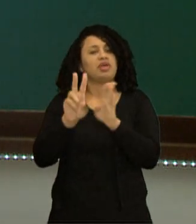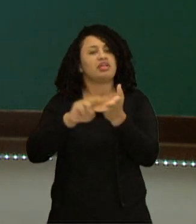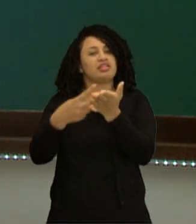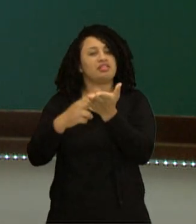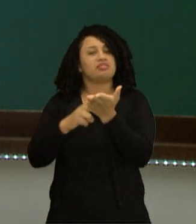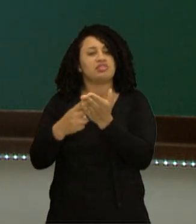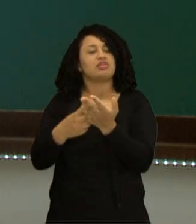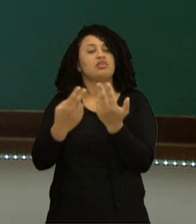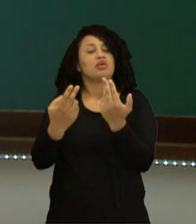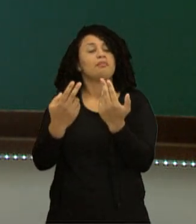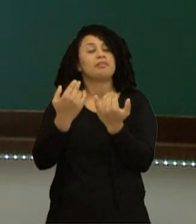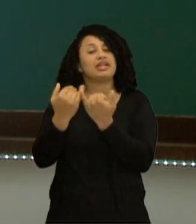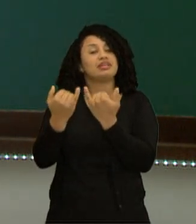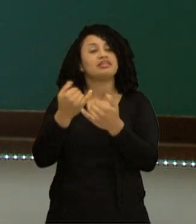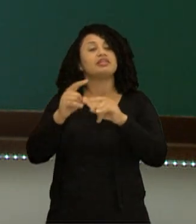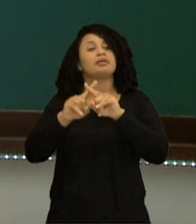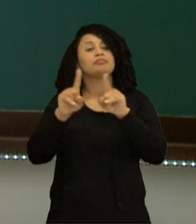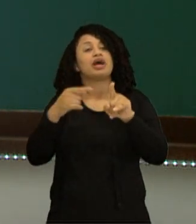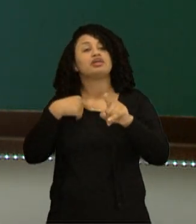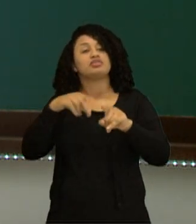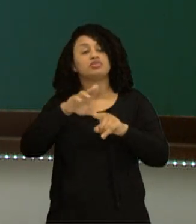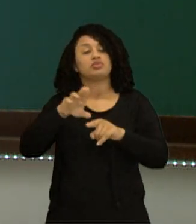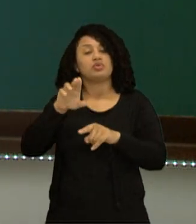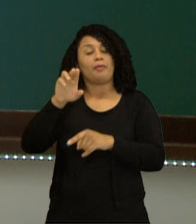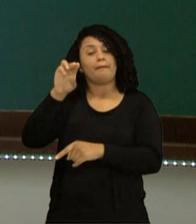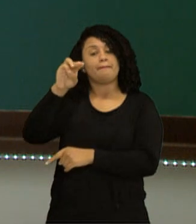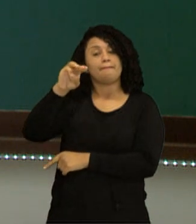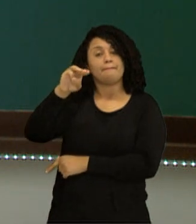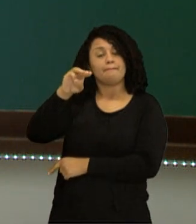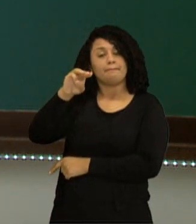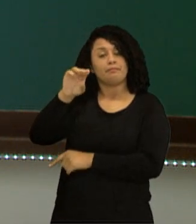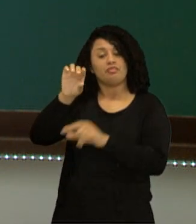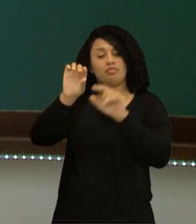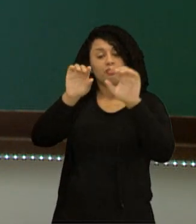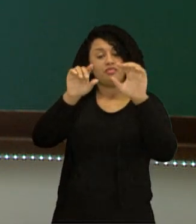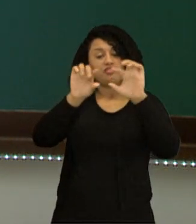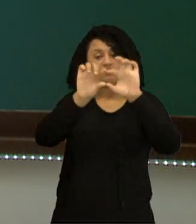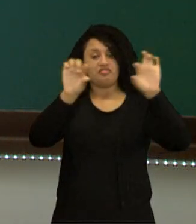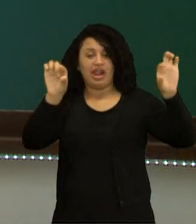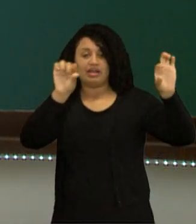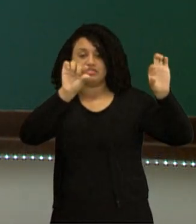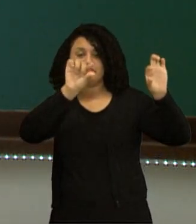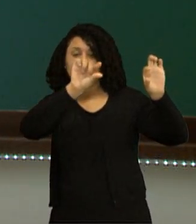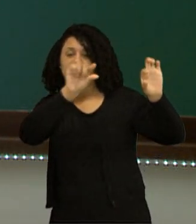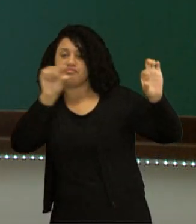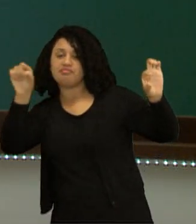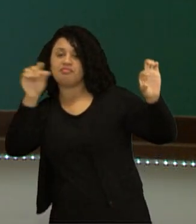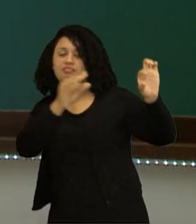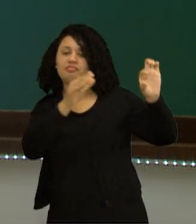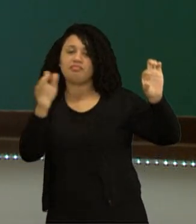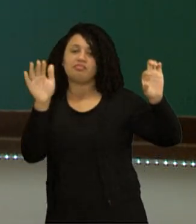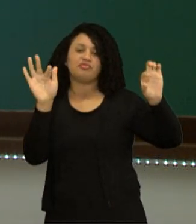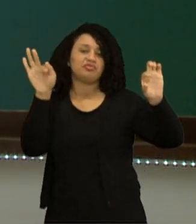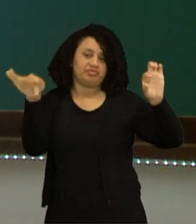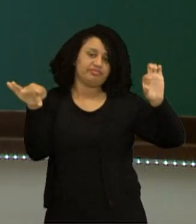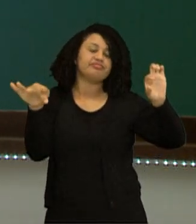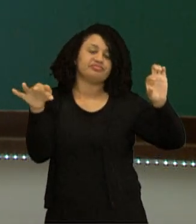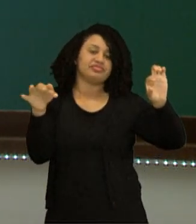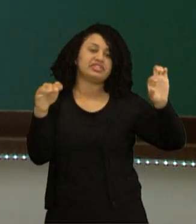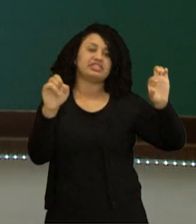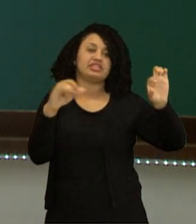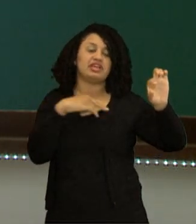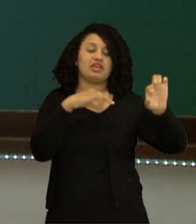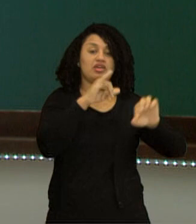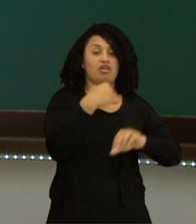tradução, porém eu vou usar no meio e no final de frase. Quando eu tenho o sujeito